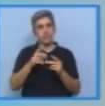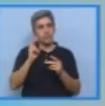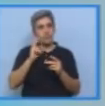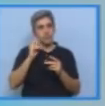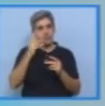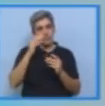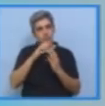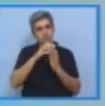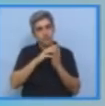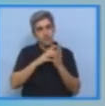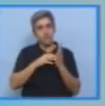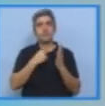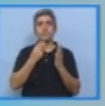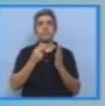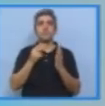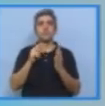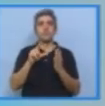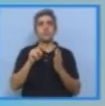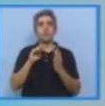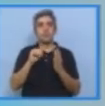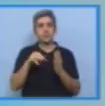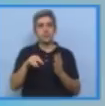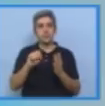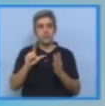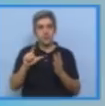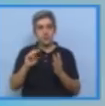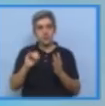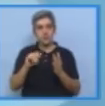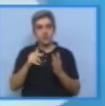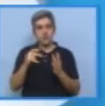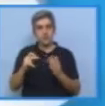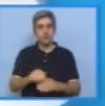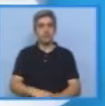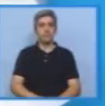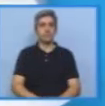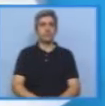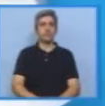ouvir esse texto pela voz de Luís Miguel Sintra.